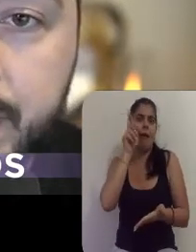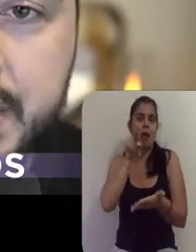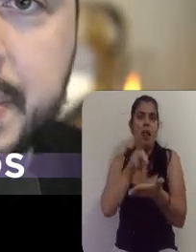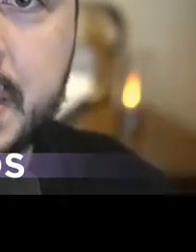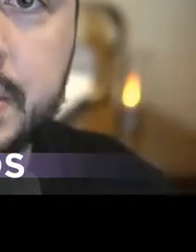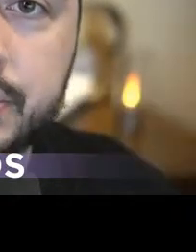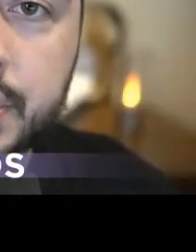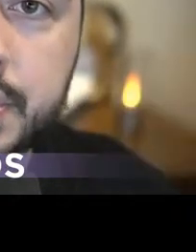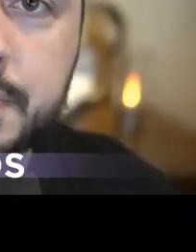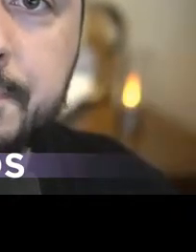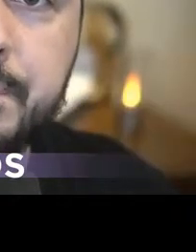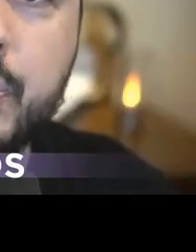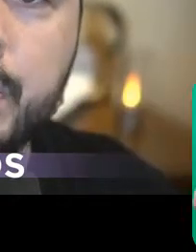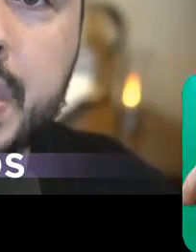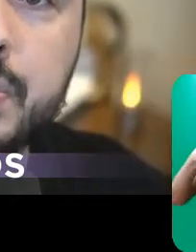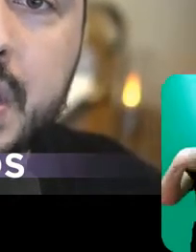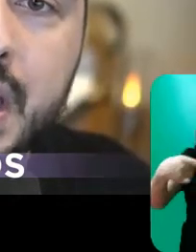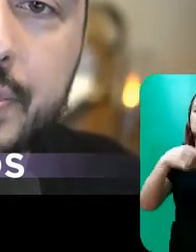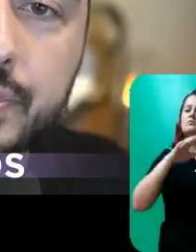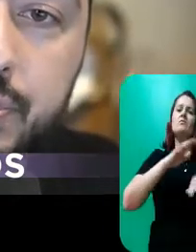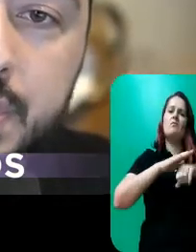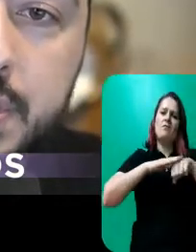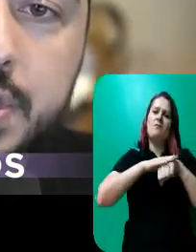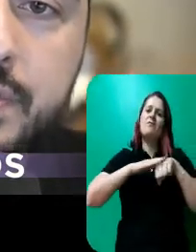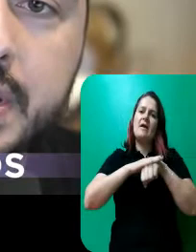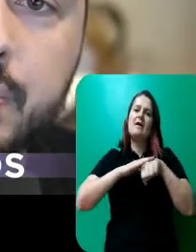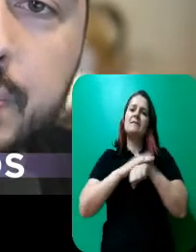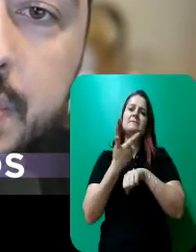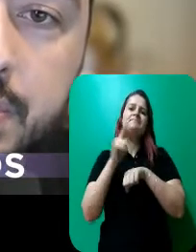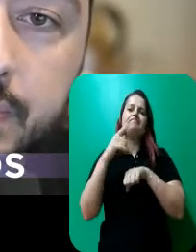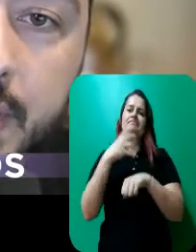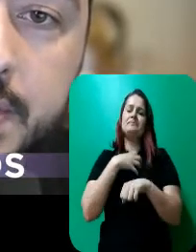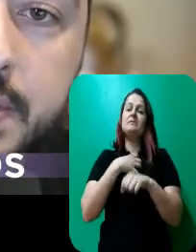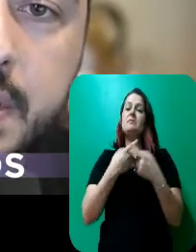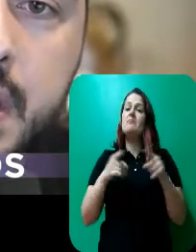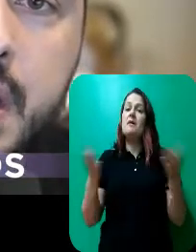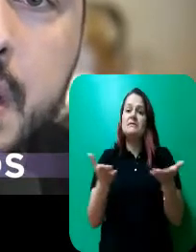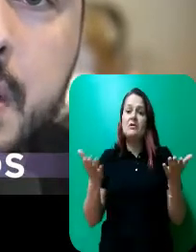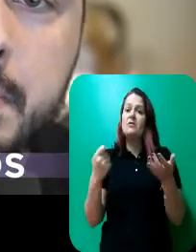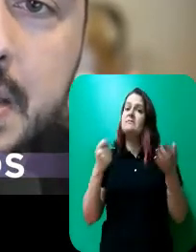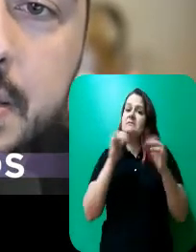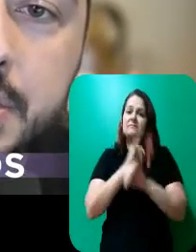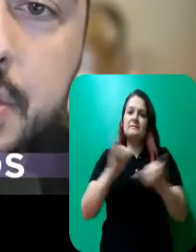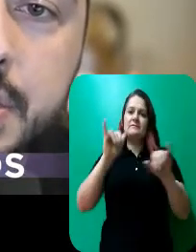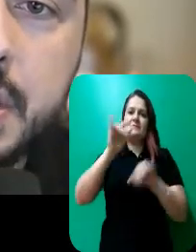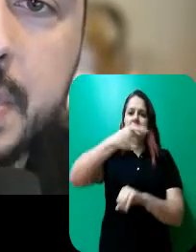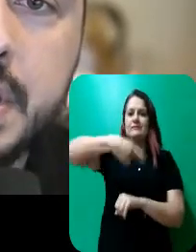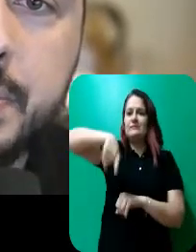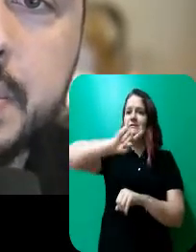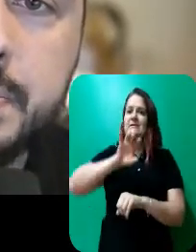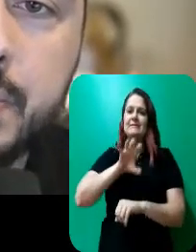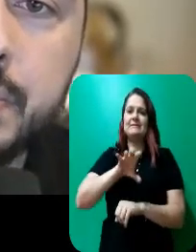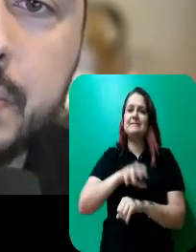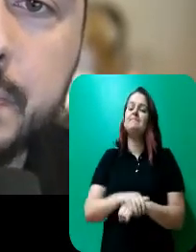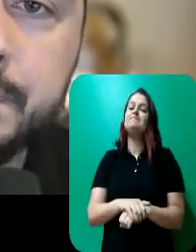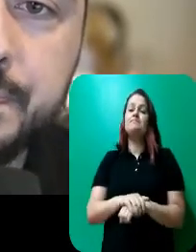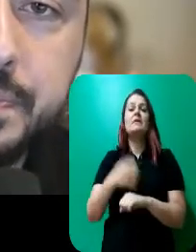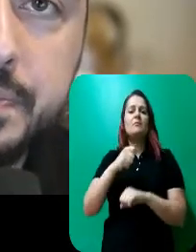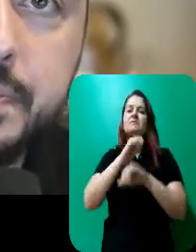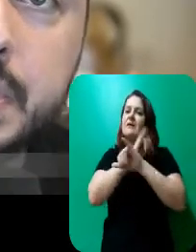desculpa a conversa pesada de hoje, prometo que em lives futuras a gente vai ter outras conversas, mas a gente tinha que passar por esse